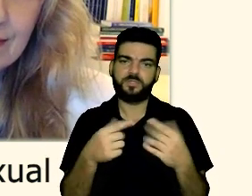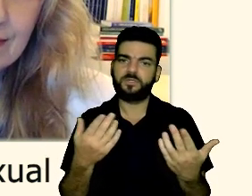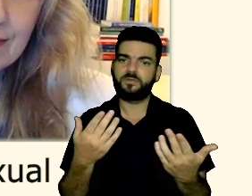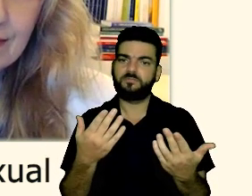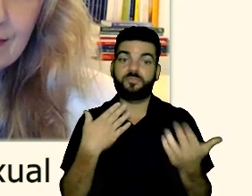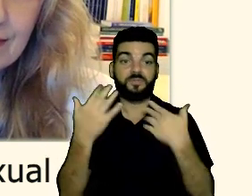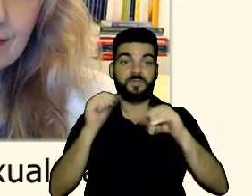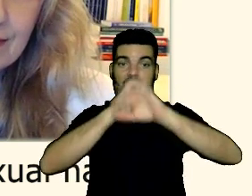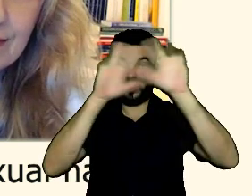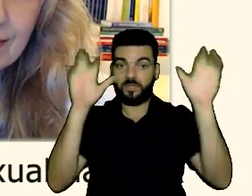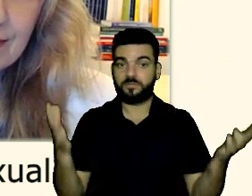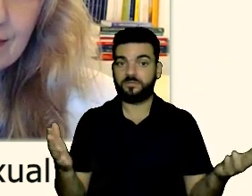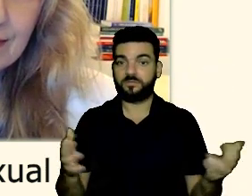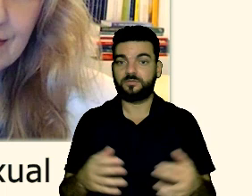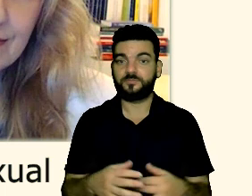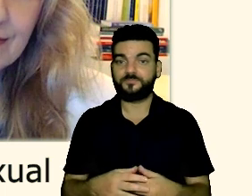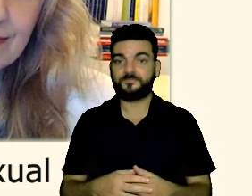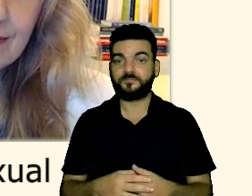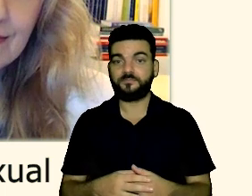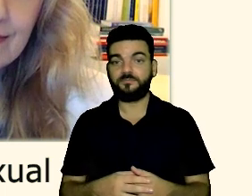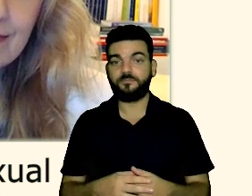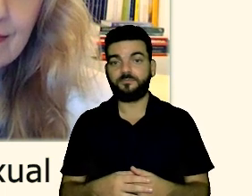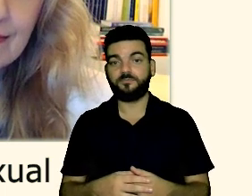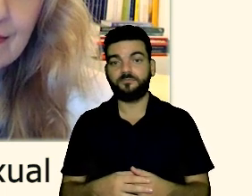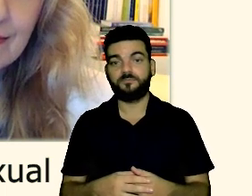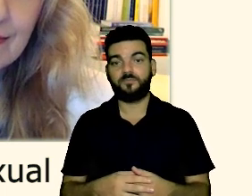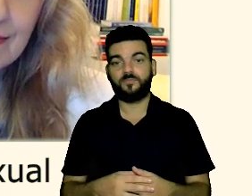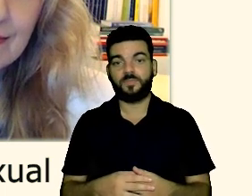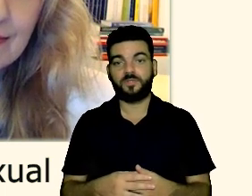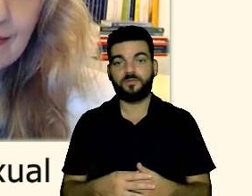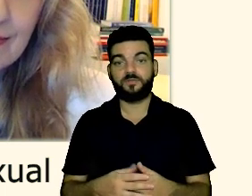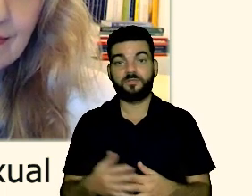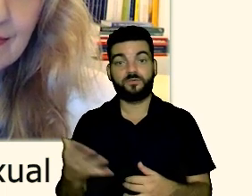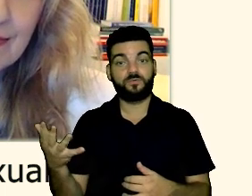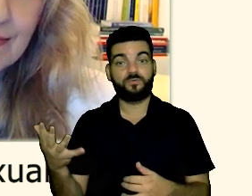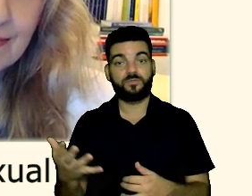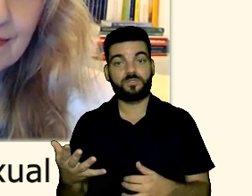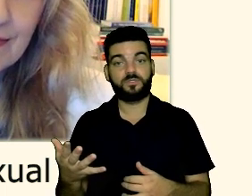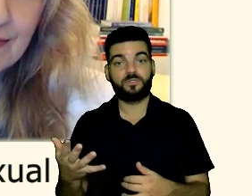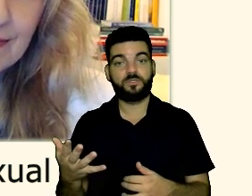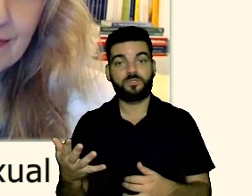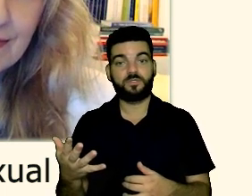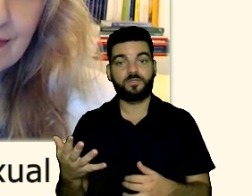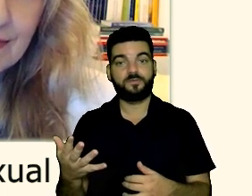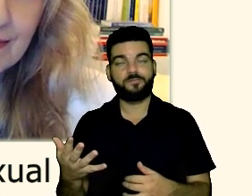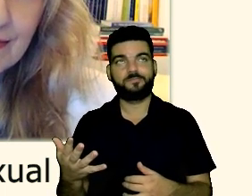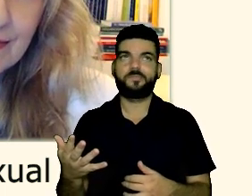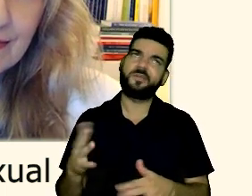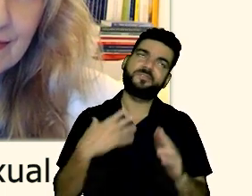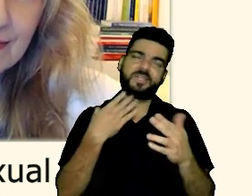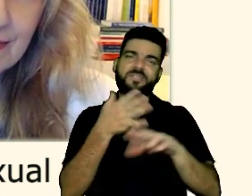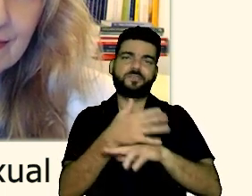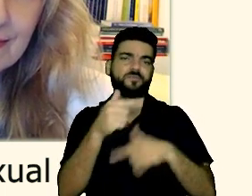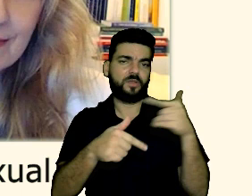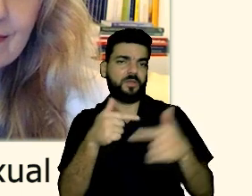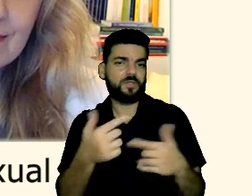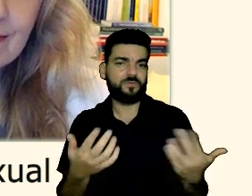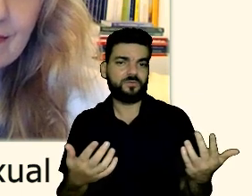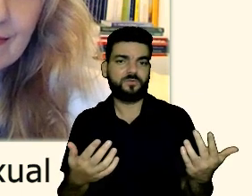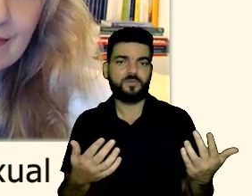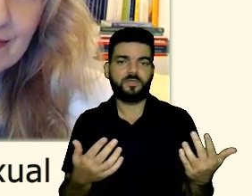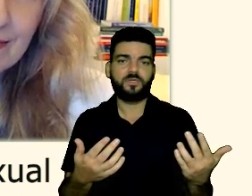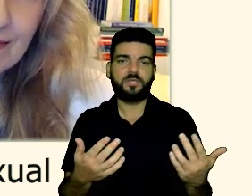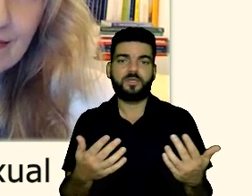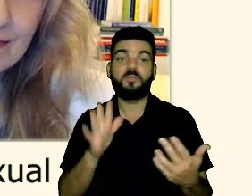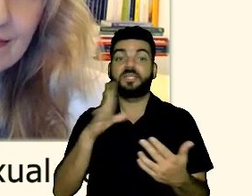que a comunicação tem que ser clara, objetiva, cordial e não violenta, como já foi colocado aqui muito bem pelas colegas, né? E